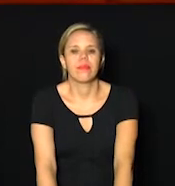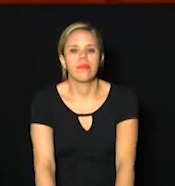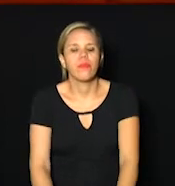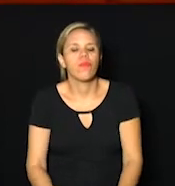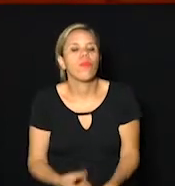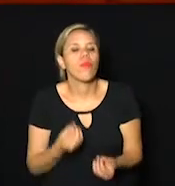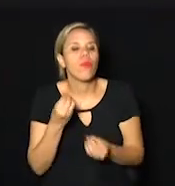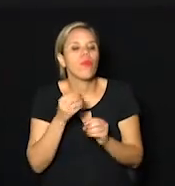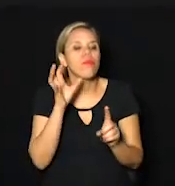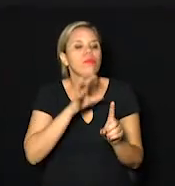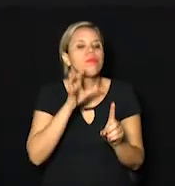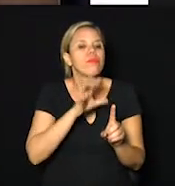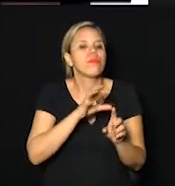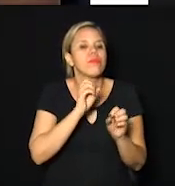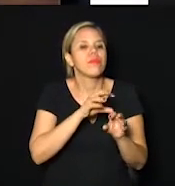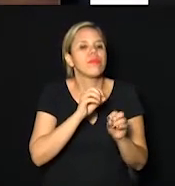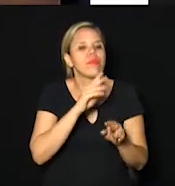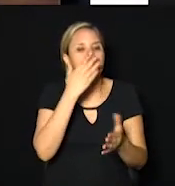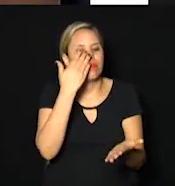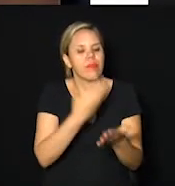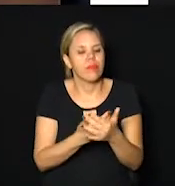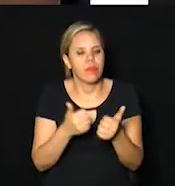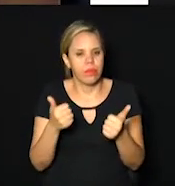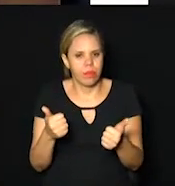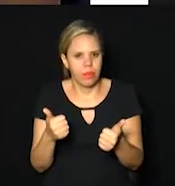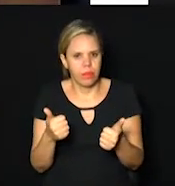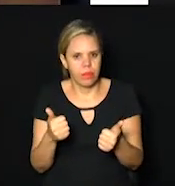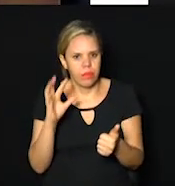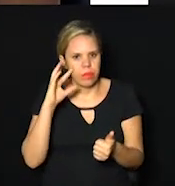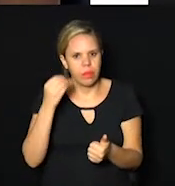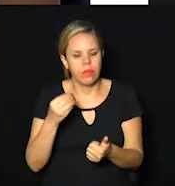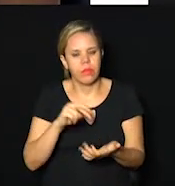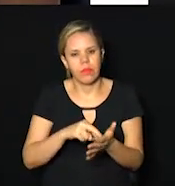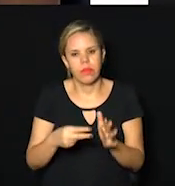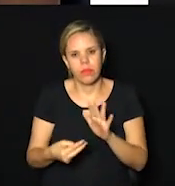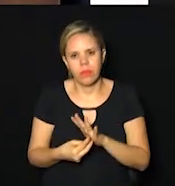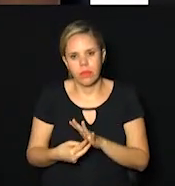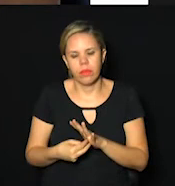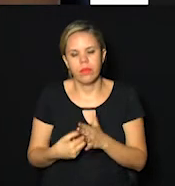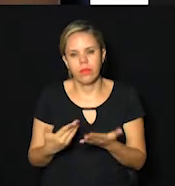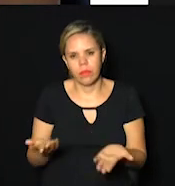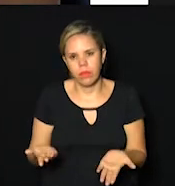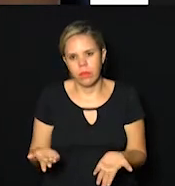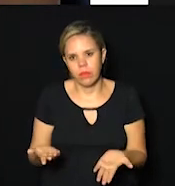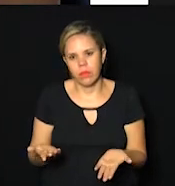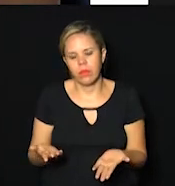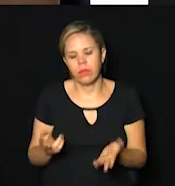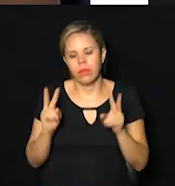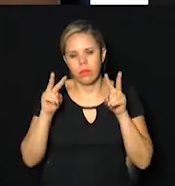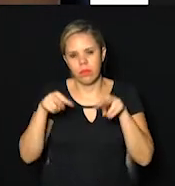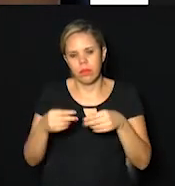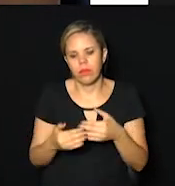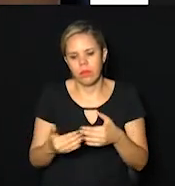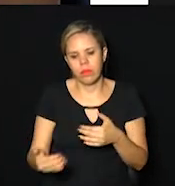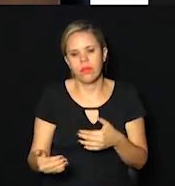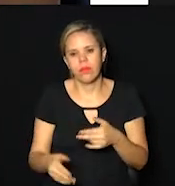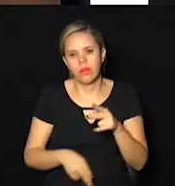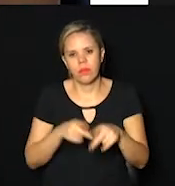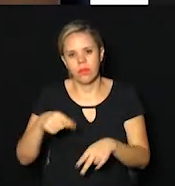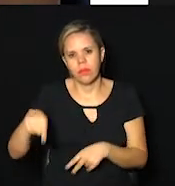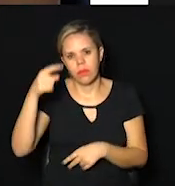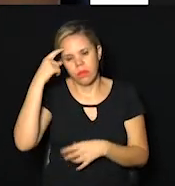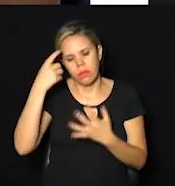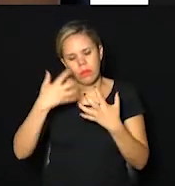Convencimento. Tudo bem? Todo mundo entendeu o que é convencer? É olhar a partir do que o outro